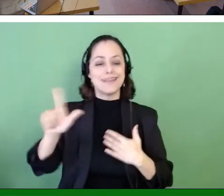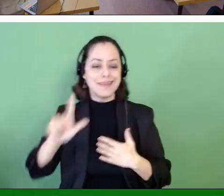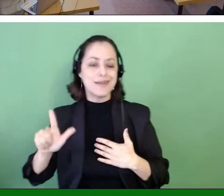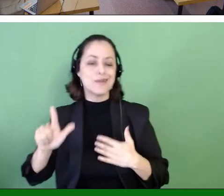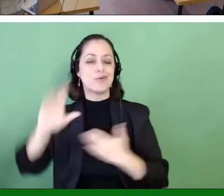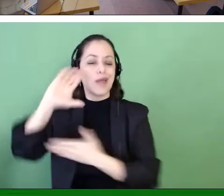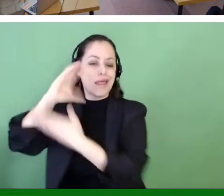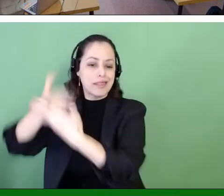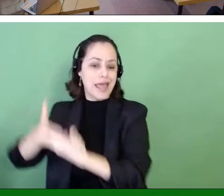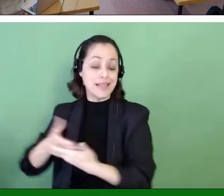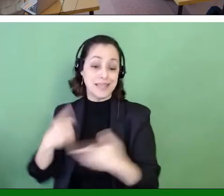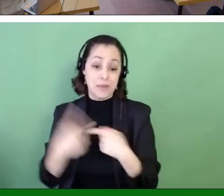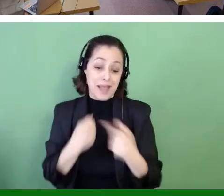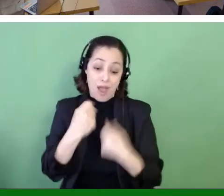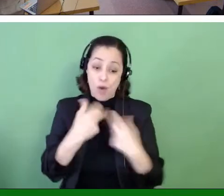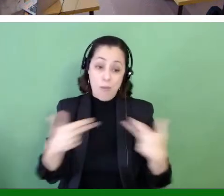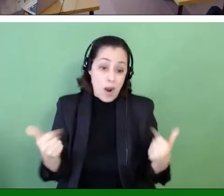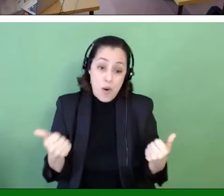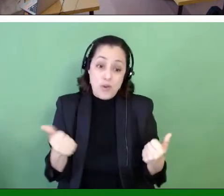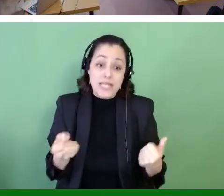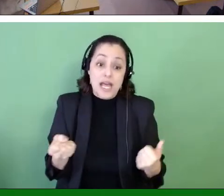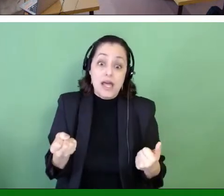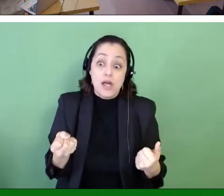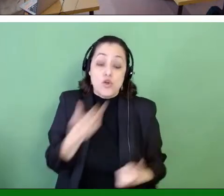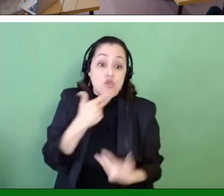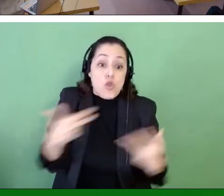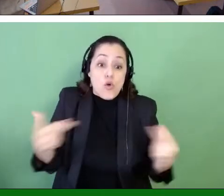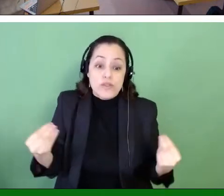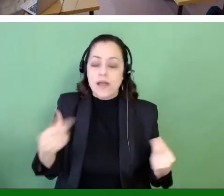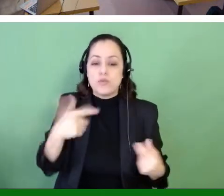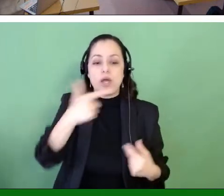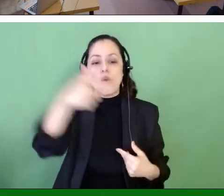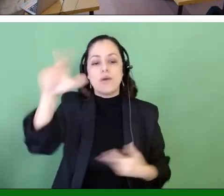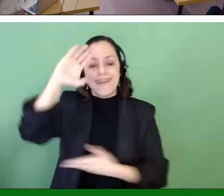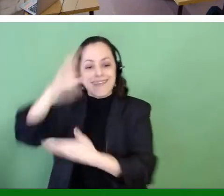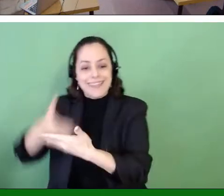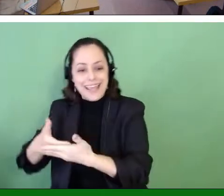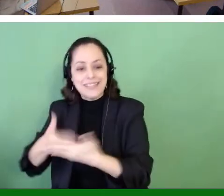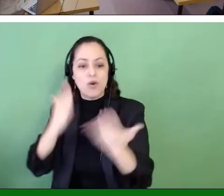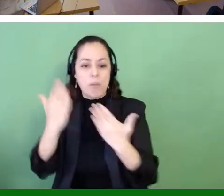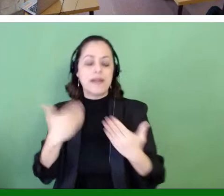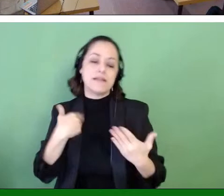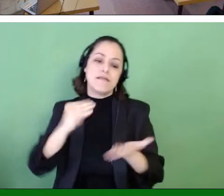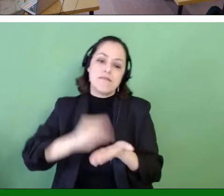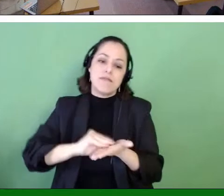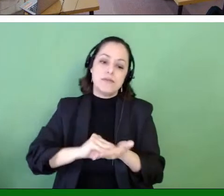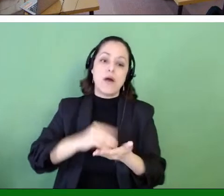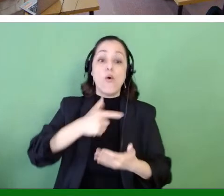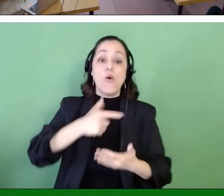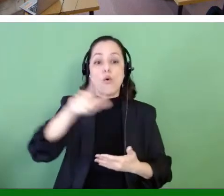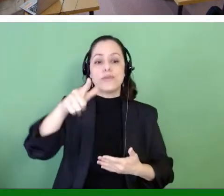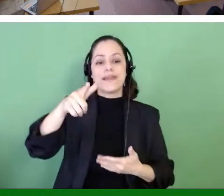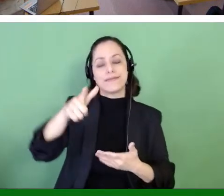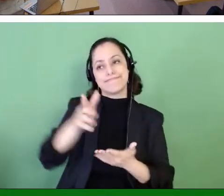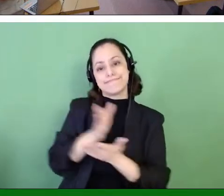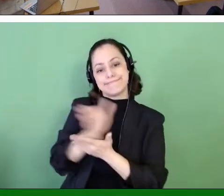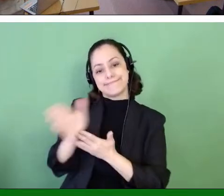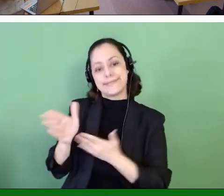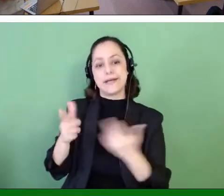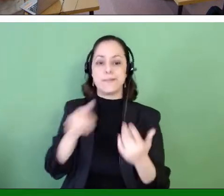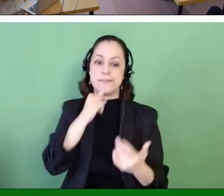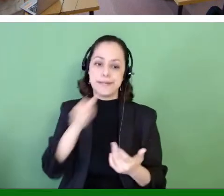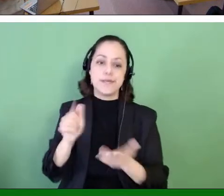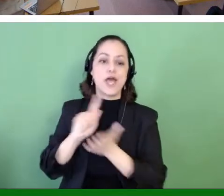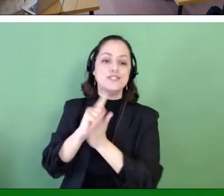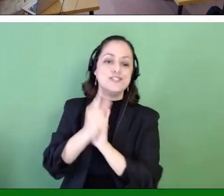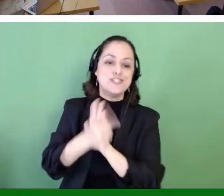inéditos nesse trabalho agora, a gente não tinha muitas outras pesquisas para comparar, e talvez faltou, então, trazer de outras áreas, né? Como, por exemplo, quando a gente fala de